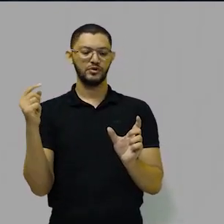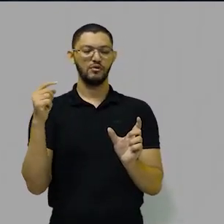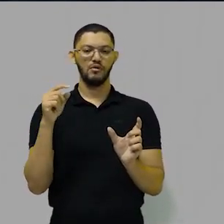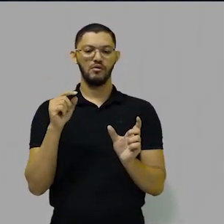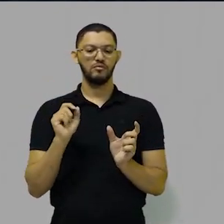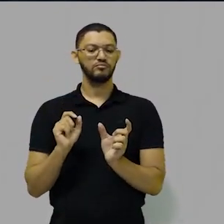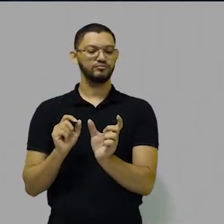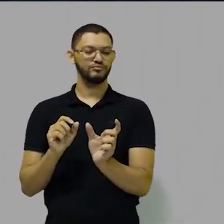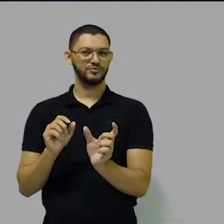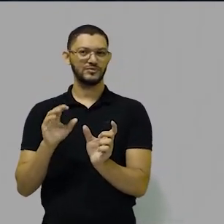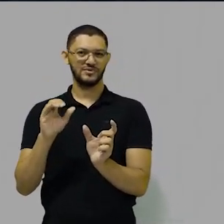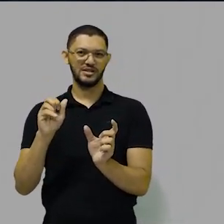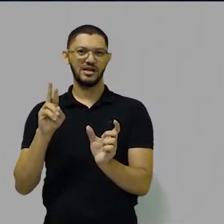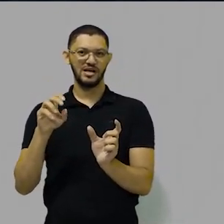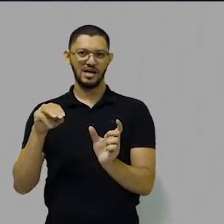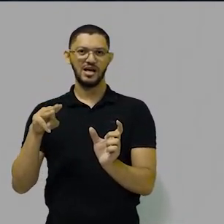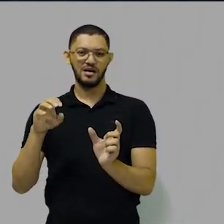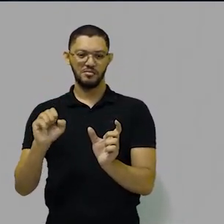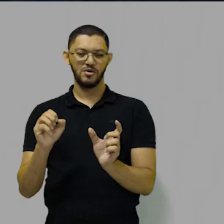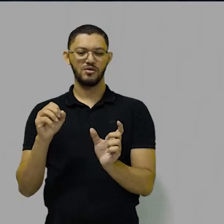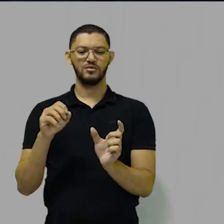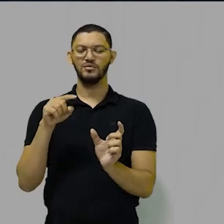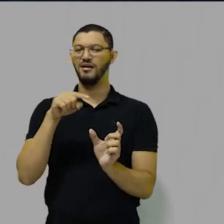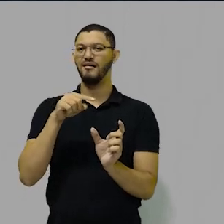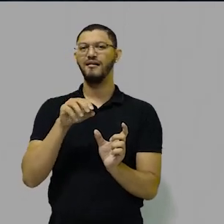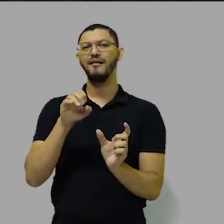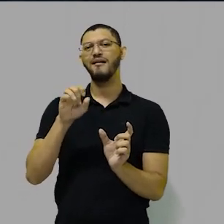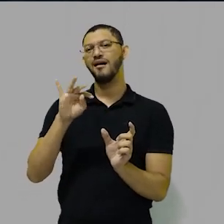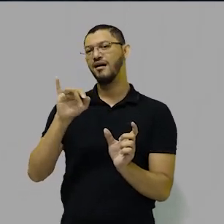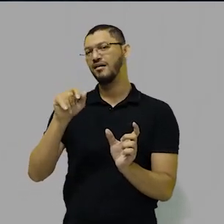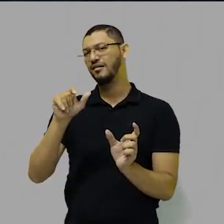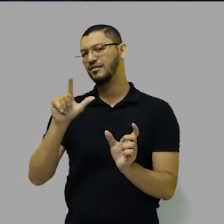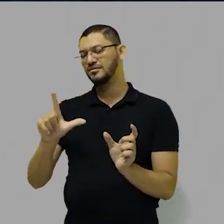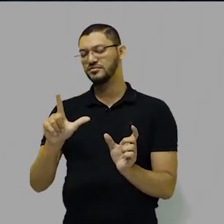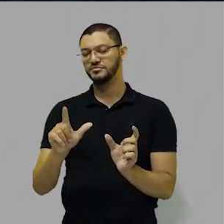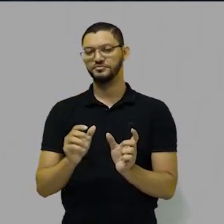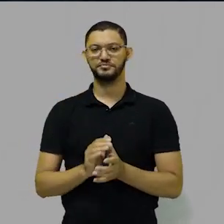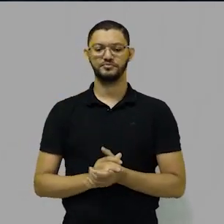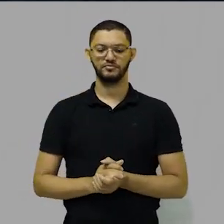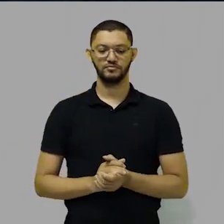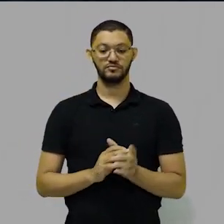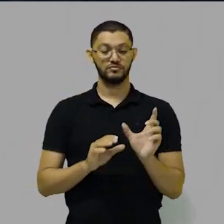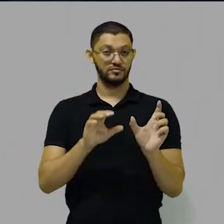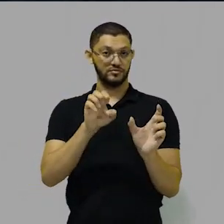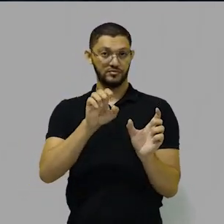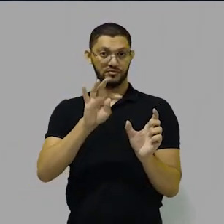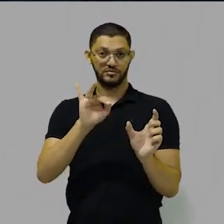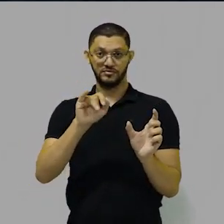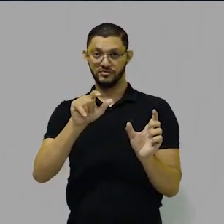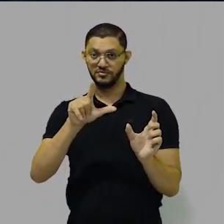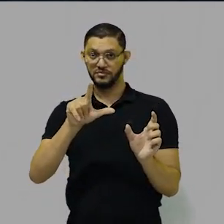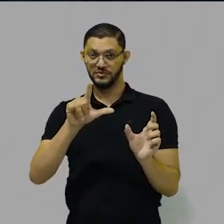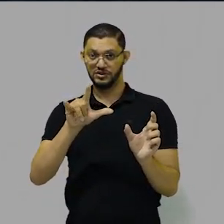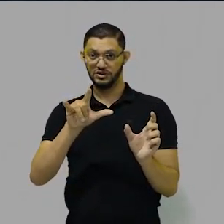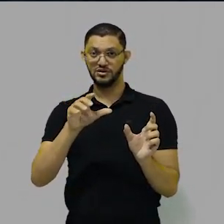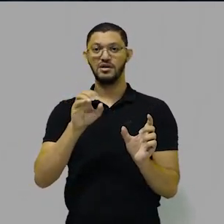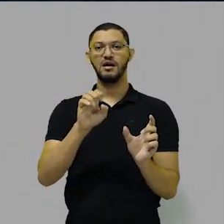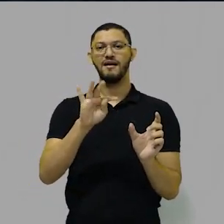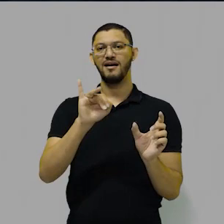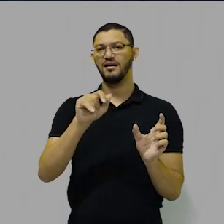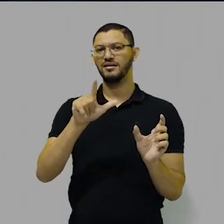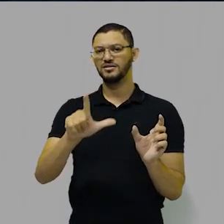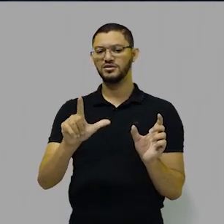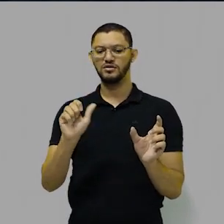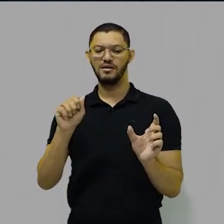grupo etil. Então, vai ficar o nome do radical, que nesse caso é o etil, mais amina,